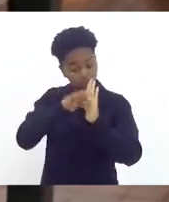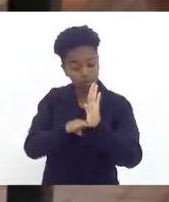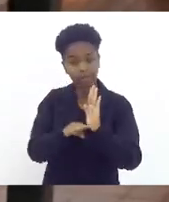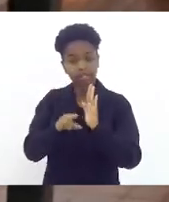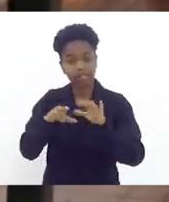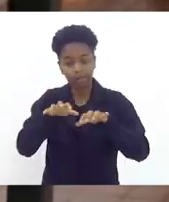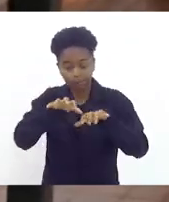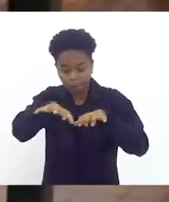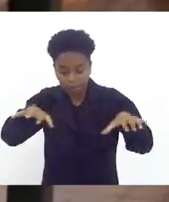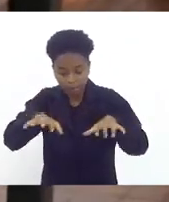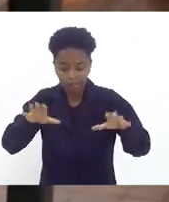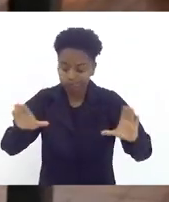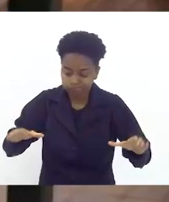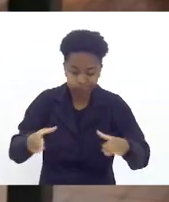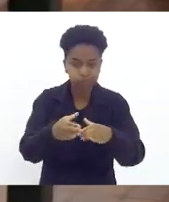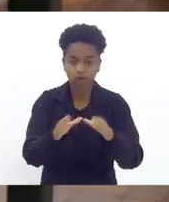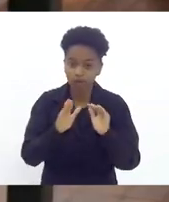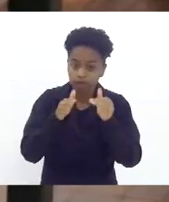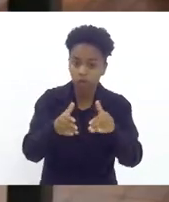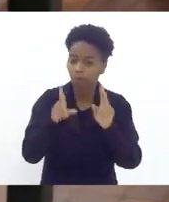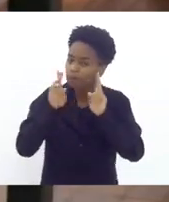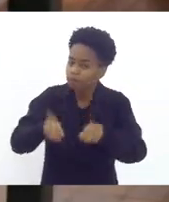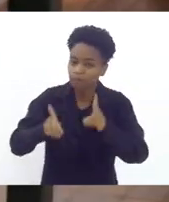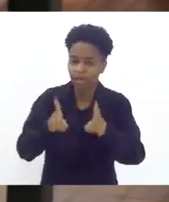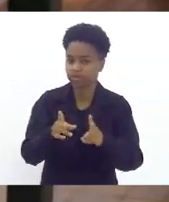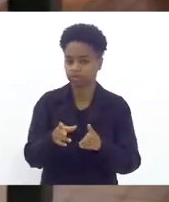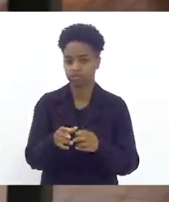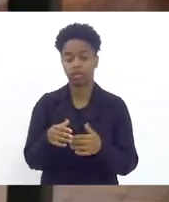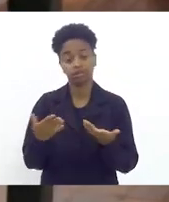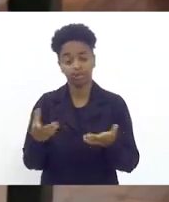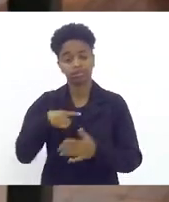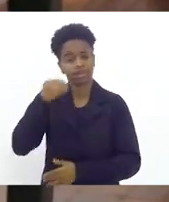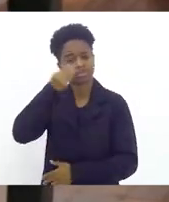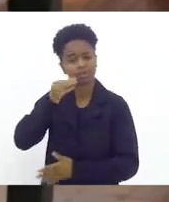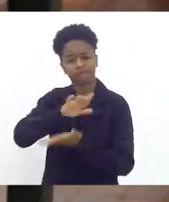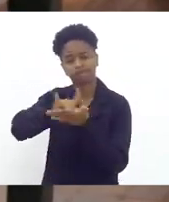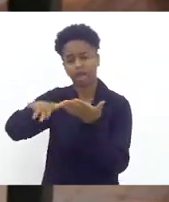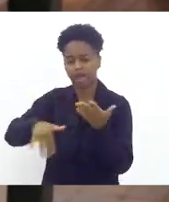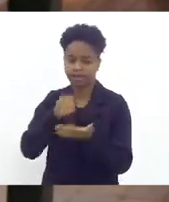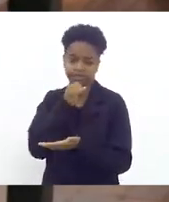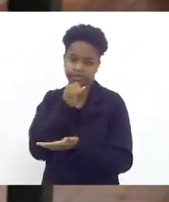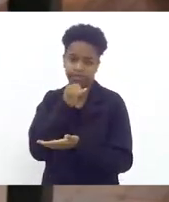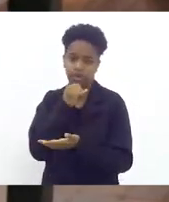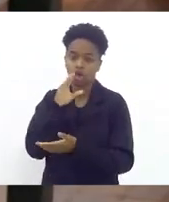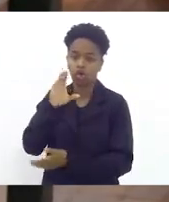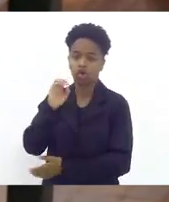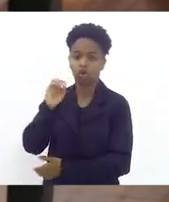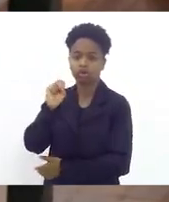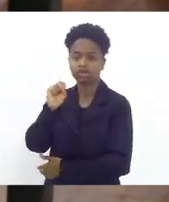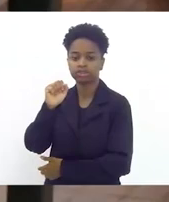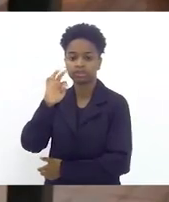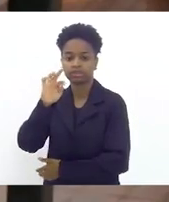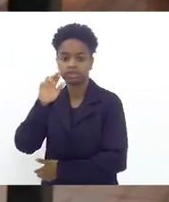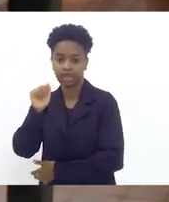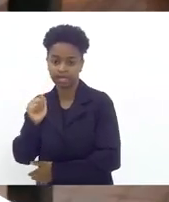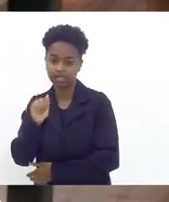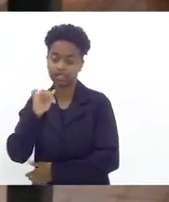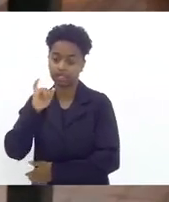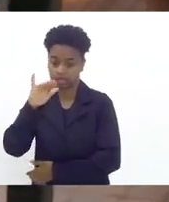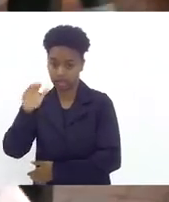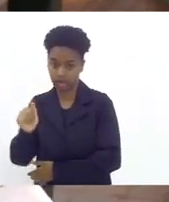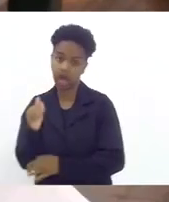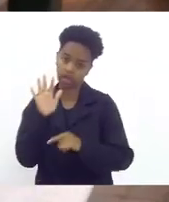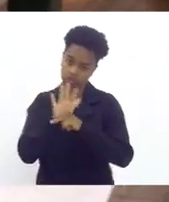recursos permanentes para pequenos médios proprietários experiências tem um monte talvez a Costa Rica seja melhor deles para o Rio de